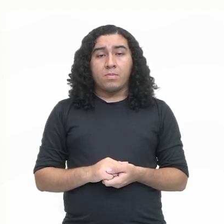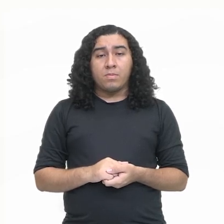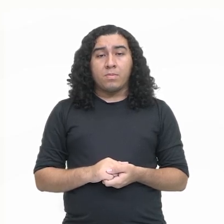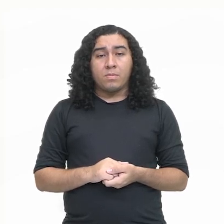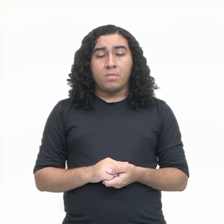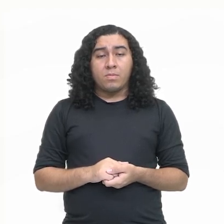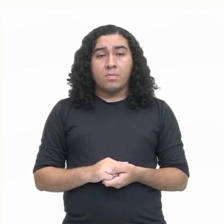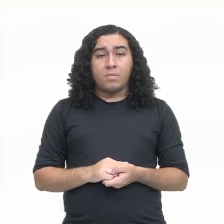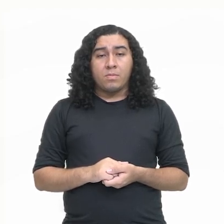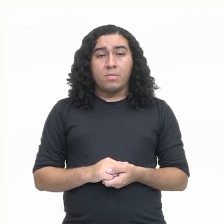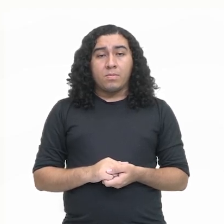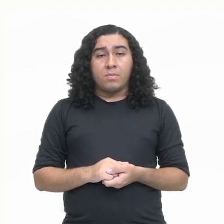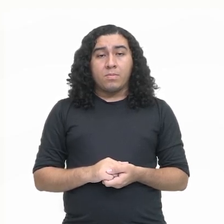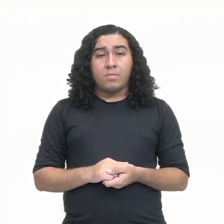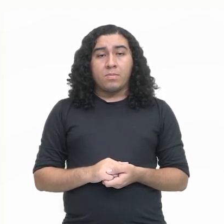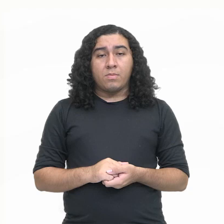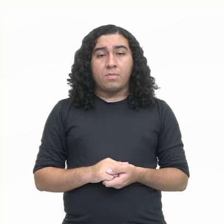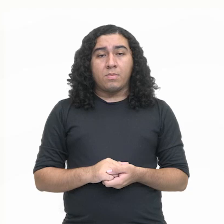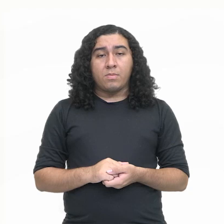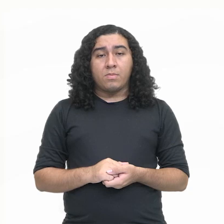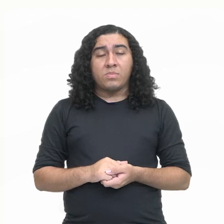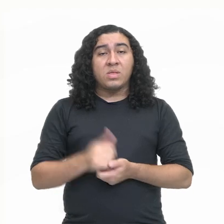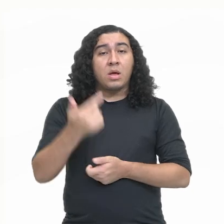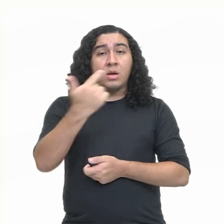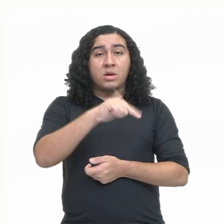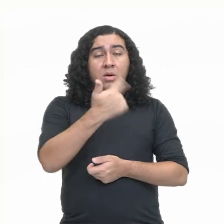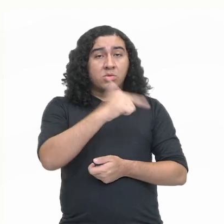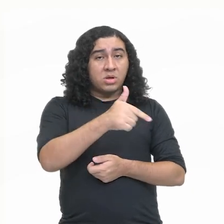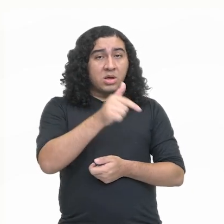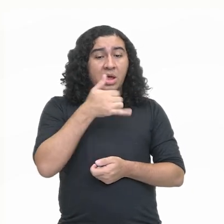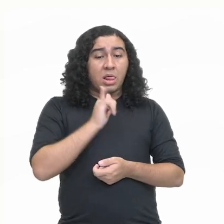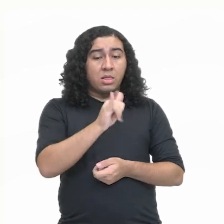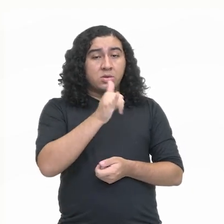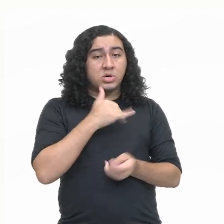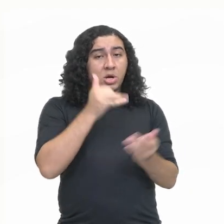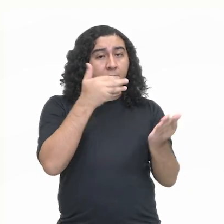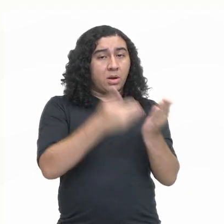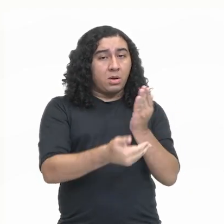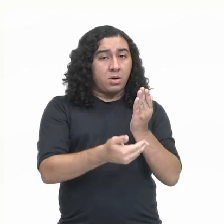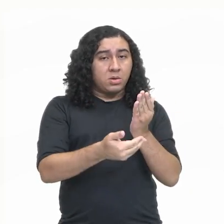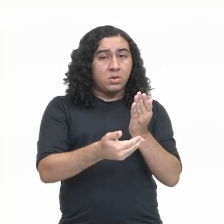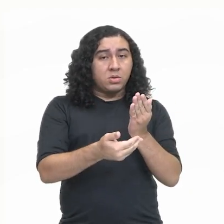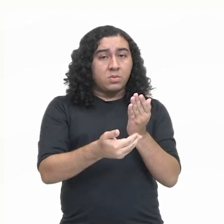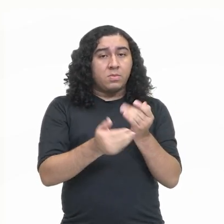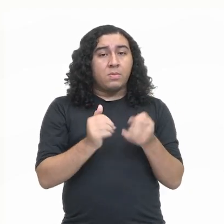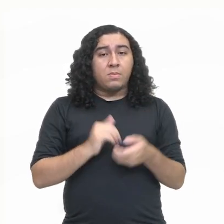gasto de energia